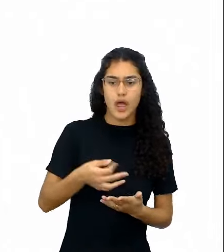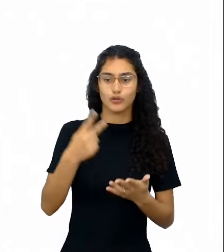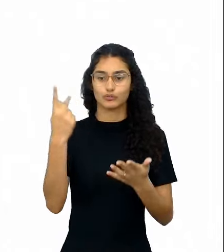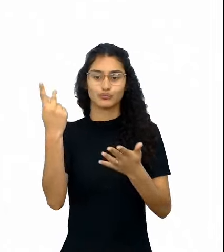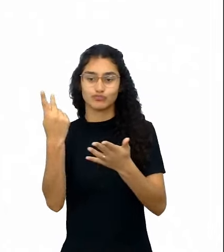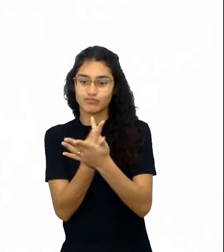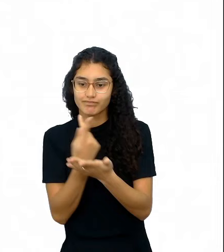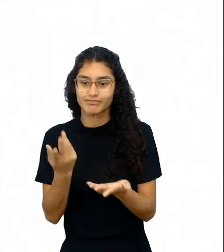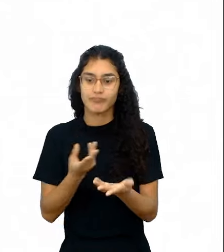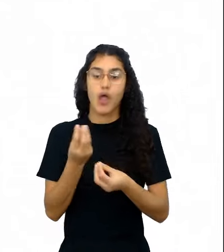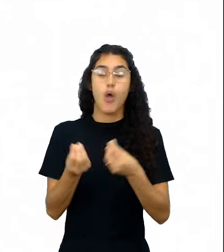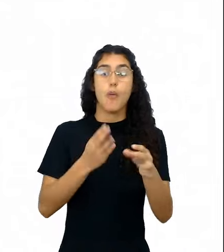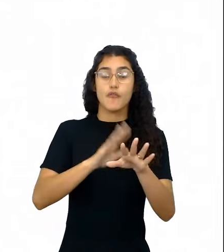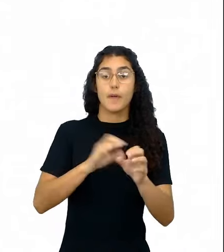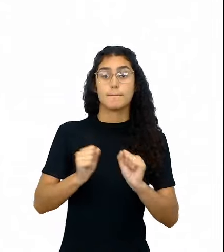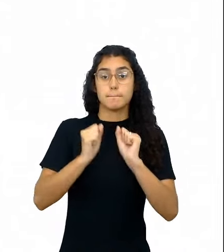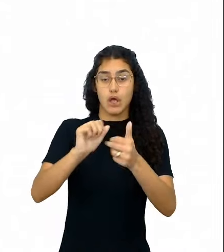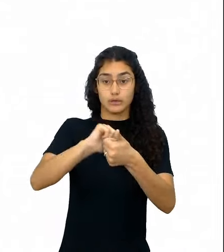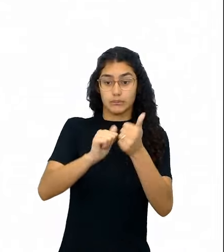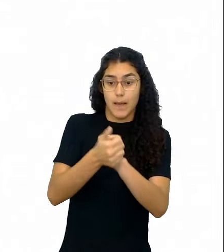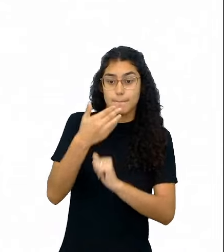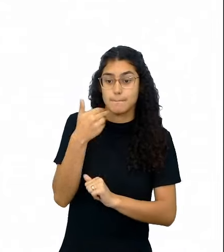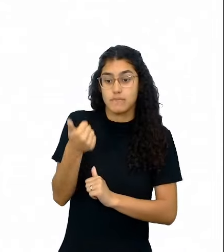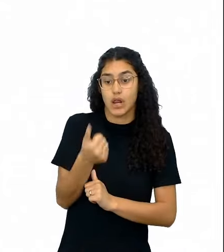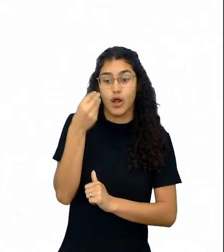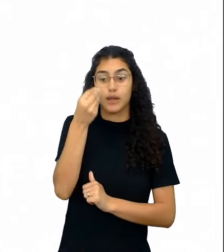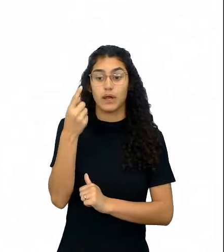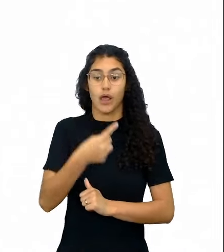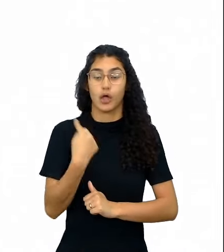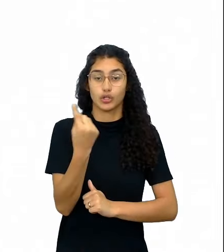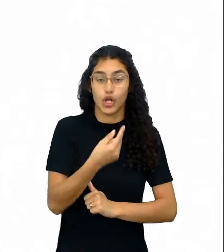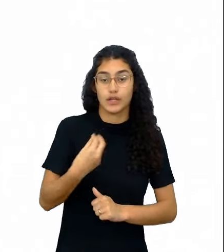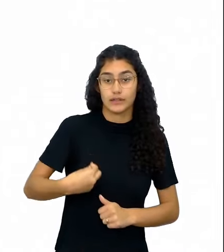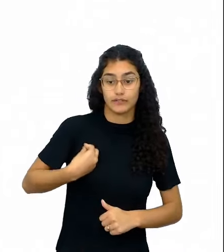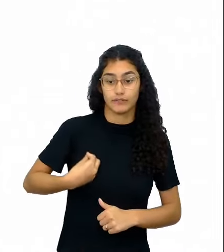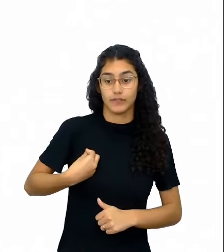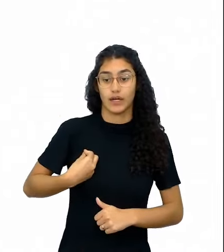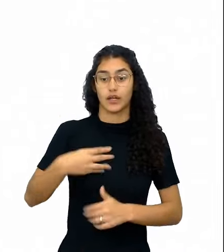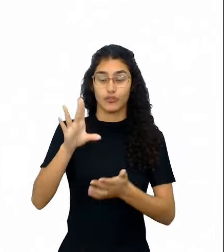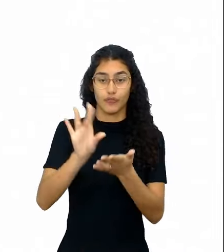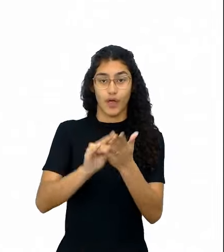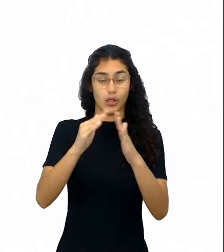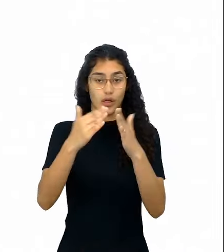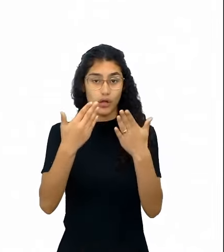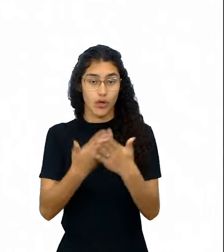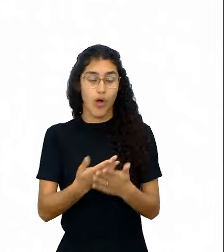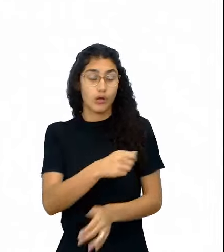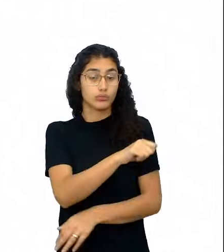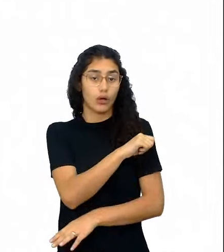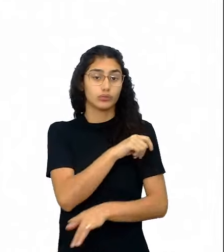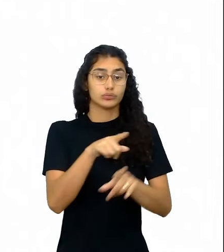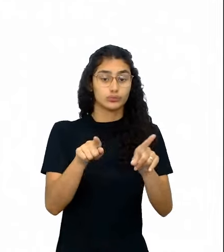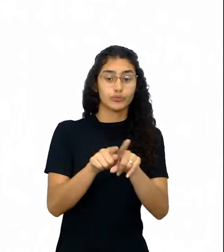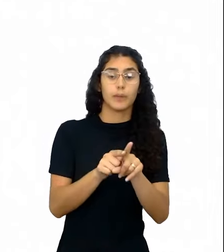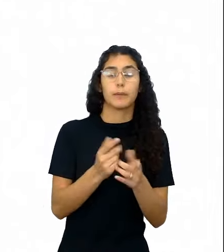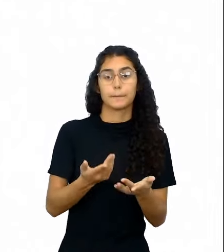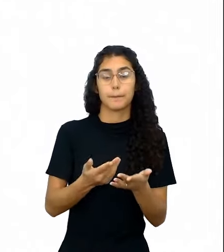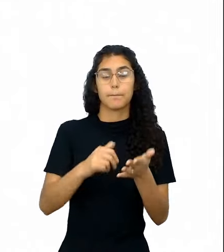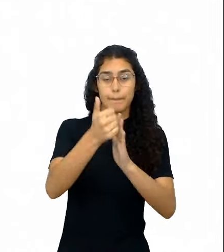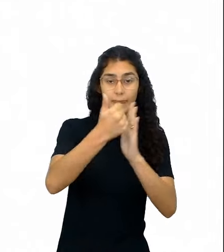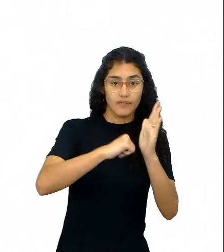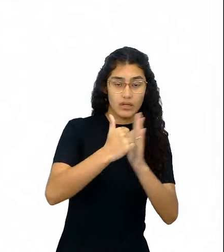certo, de que maneira nós podemos adequar essa experiência à nossa realidade, à realidade dos nossos alunos, sem perder de vista as